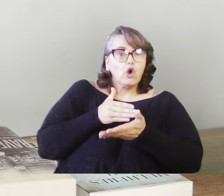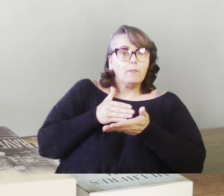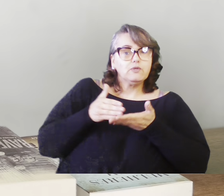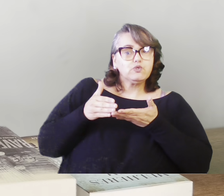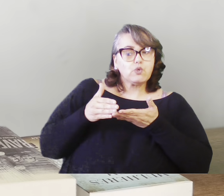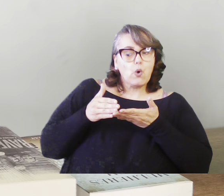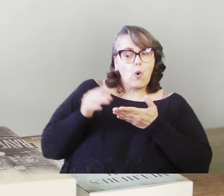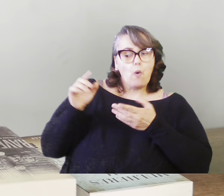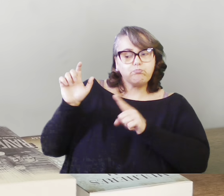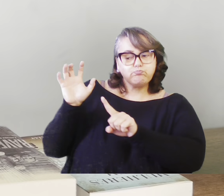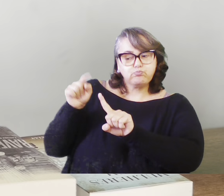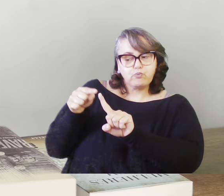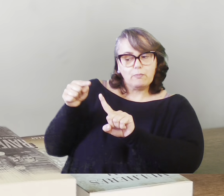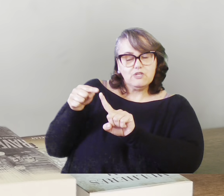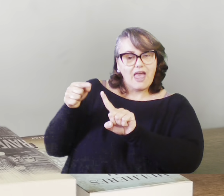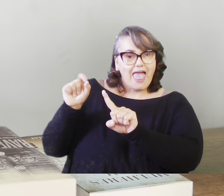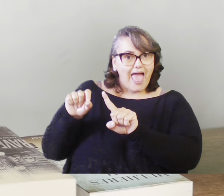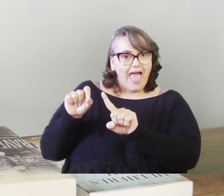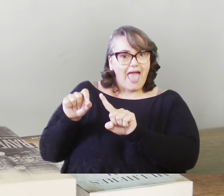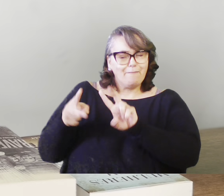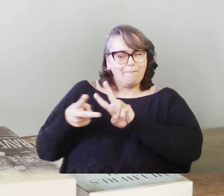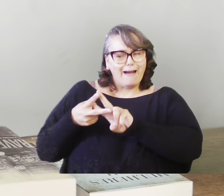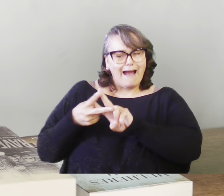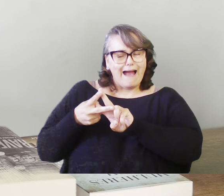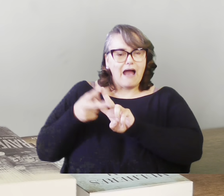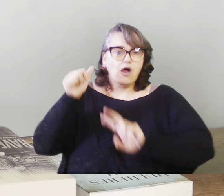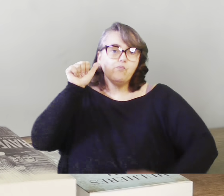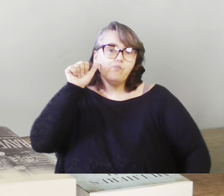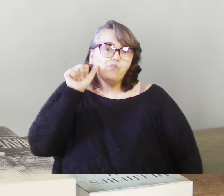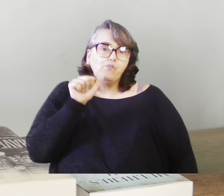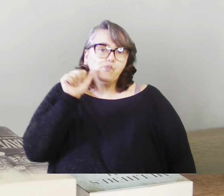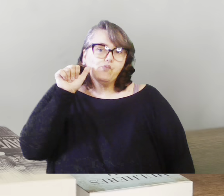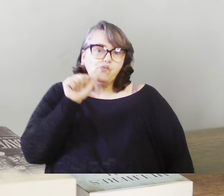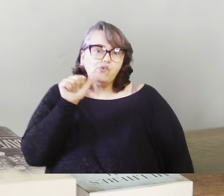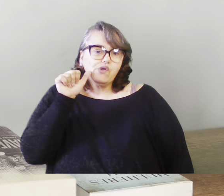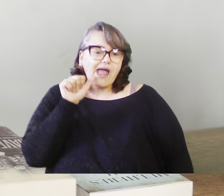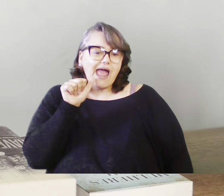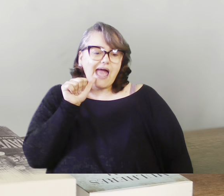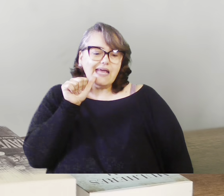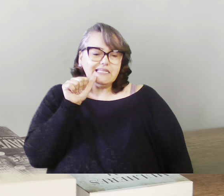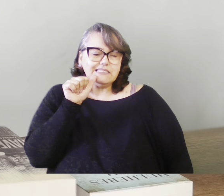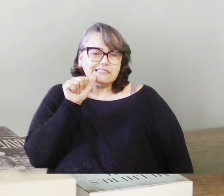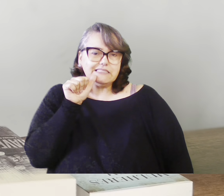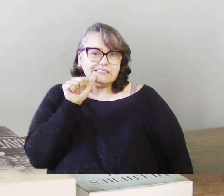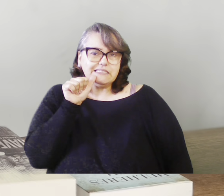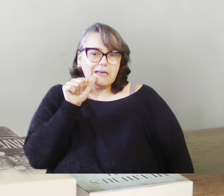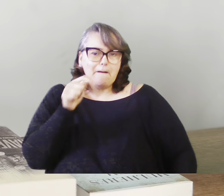e inicialmente ele foi pensado para mulheres que